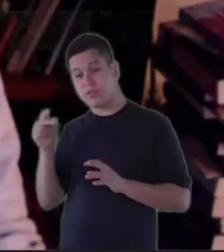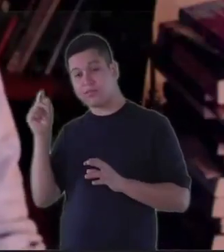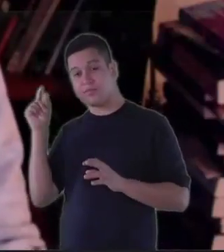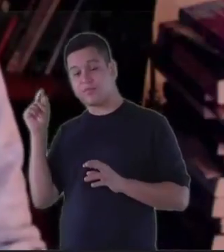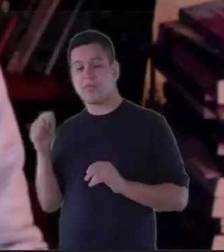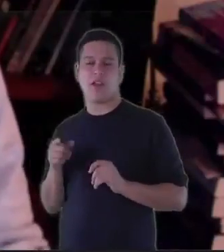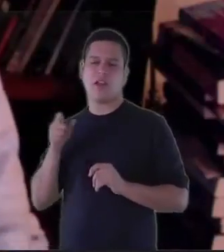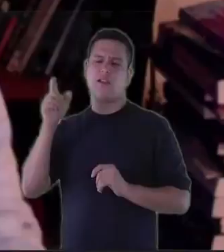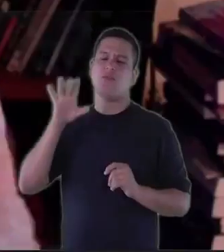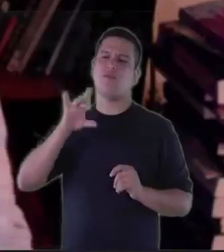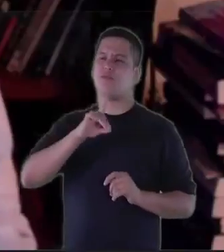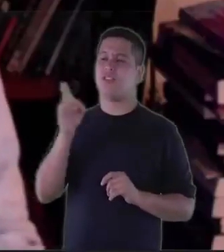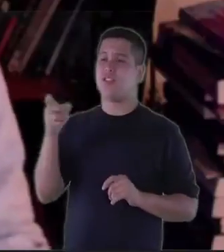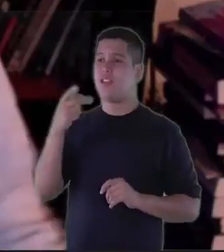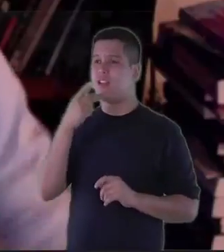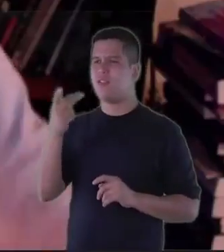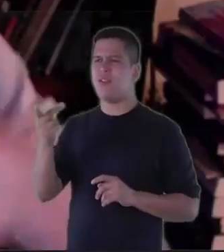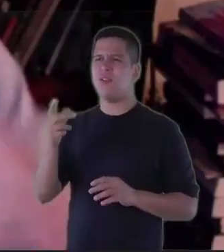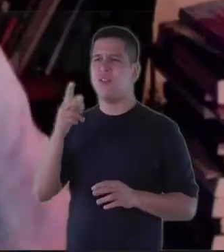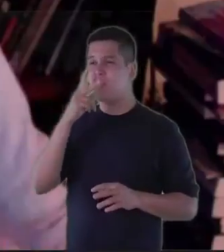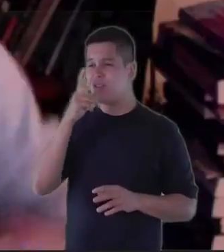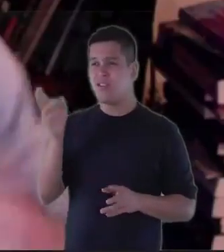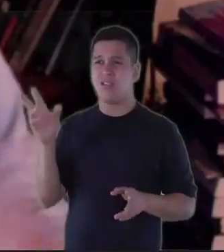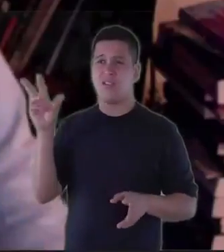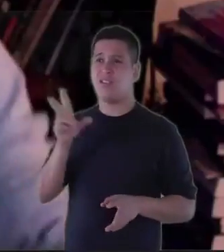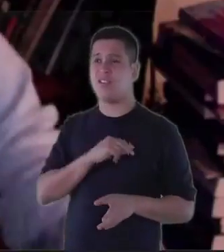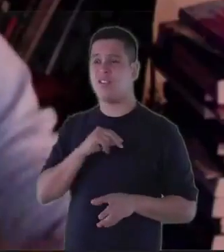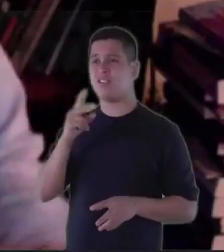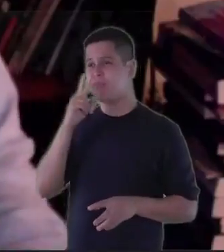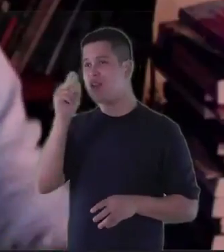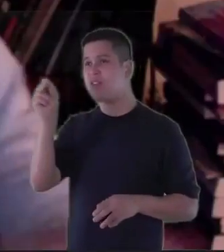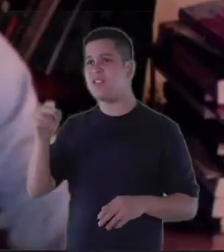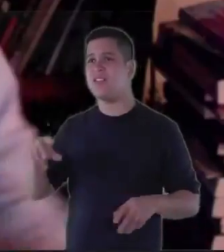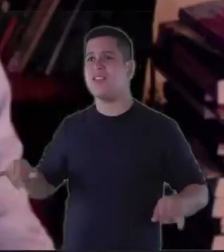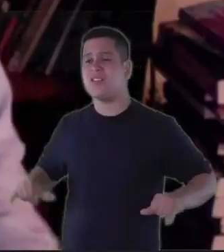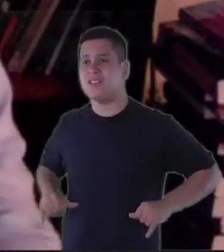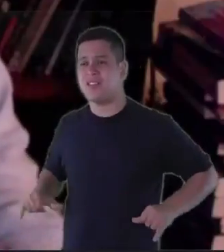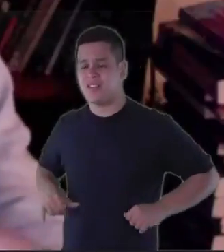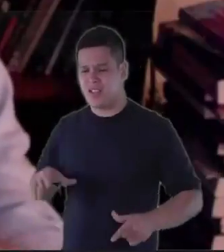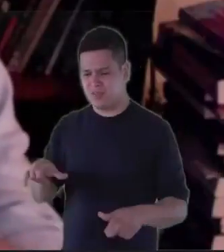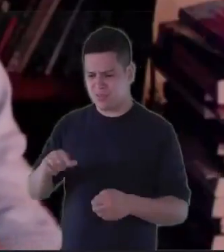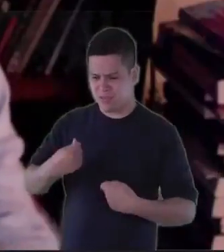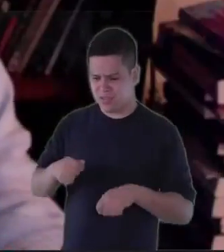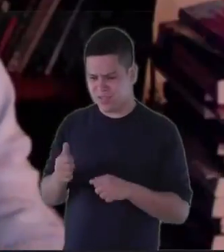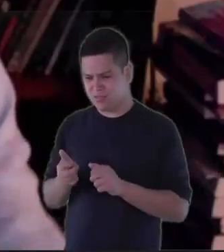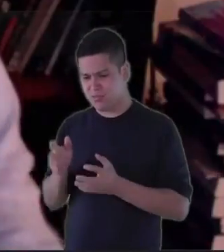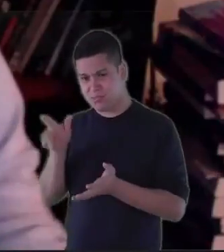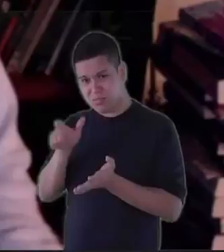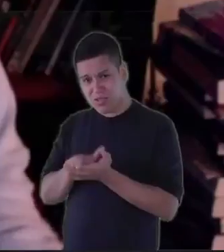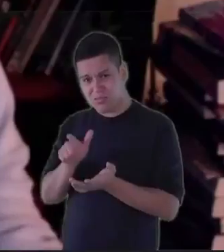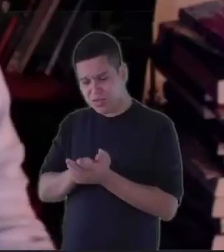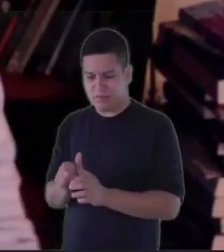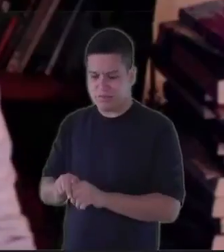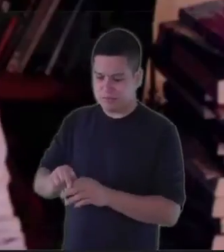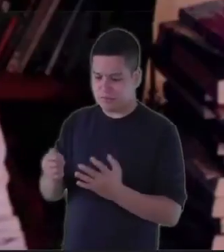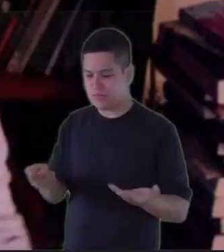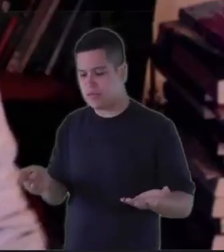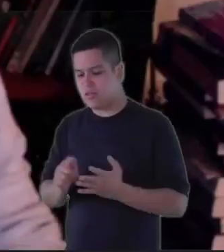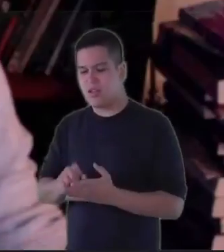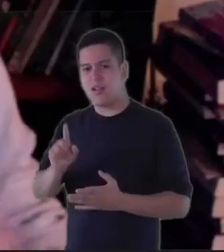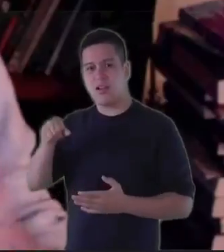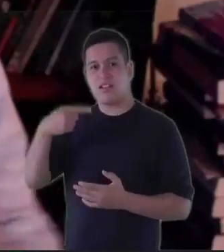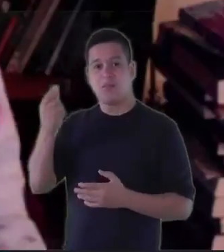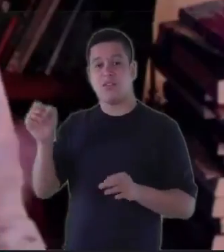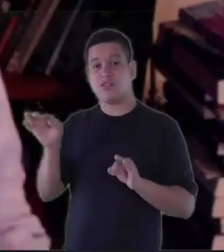chegou para mim e falou, cara, você está sofrendo aí, amassando papel, trocando aquela fita de tinta, aquele negócio